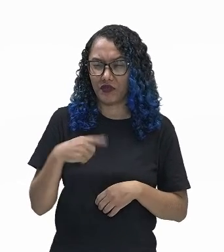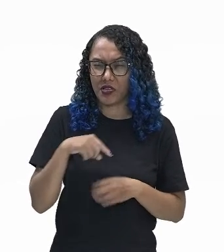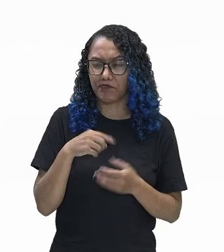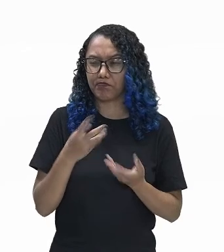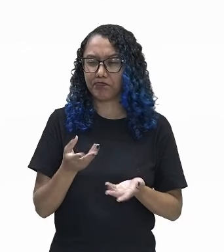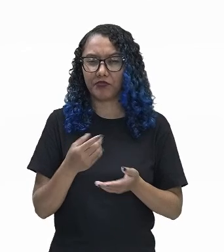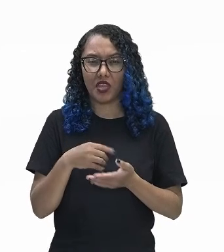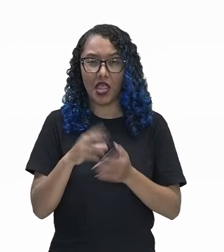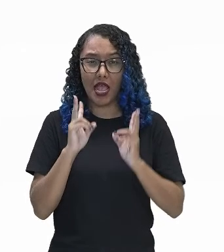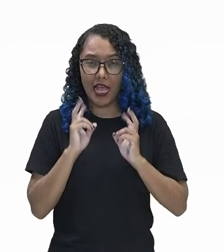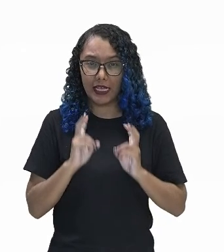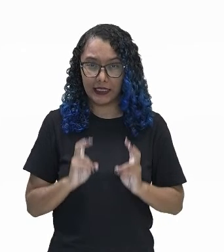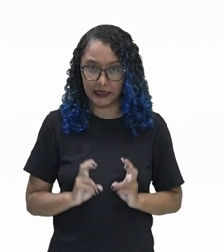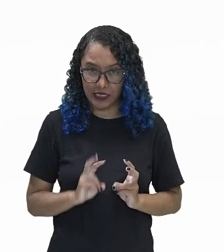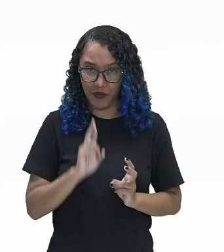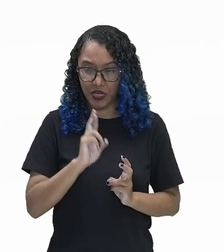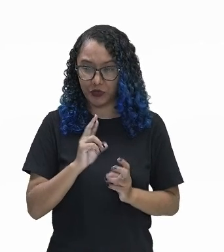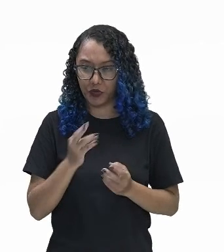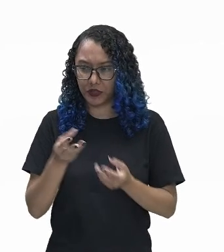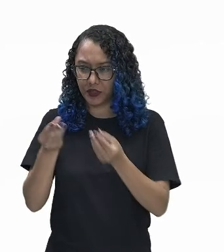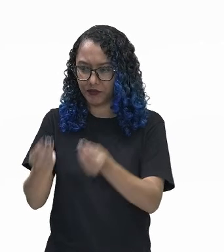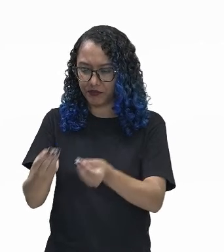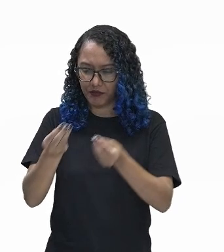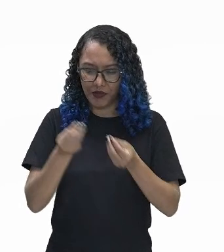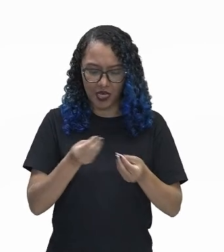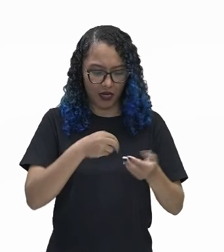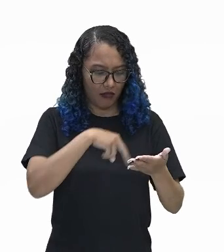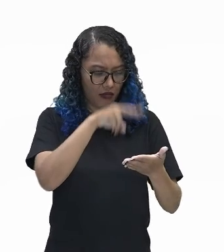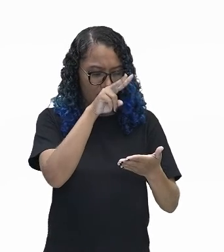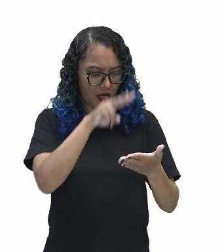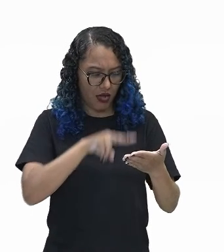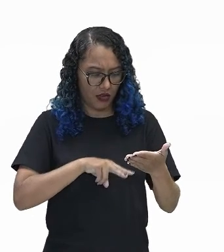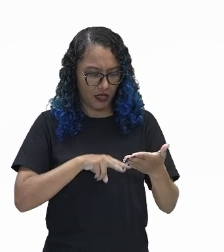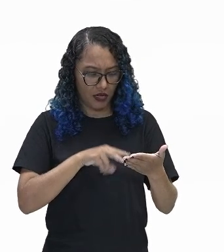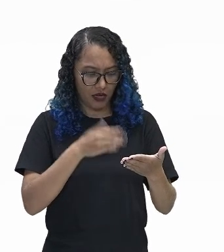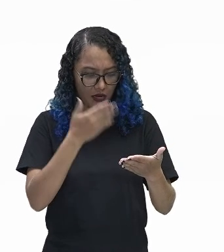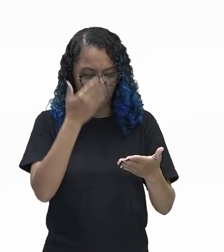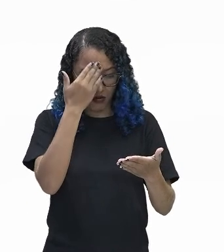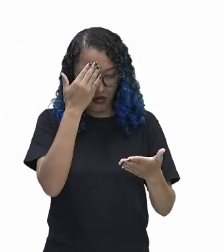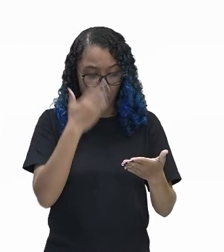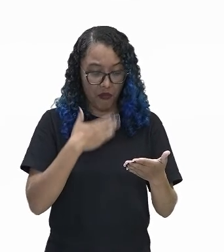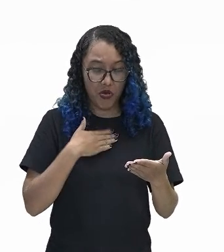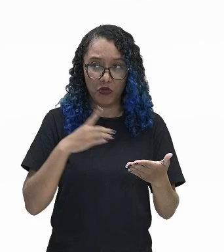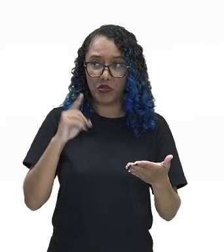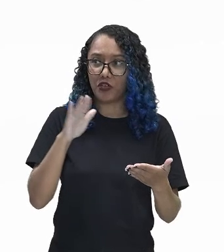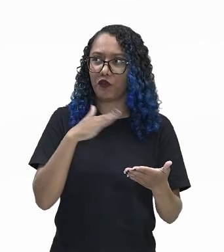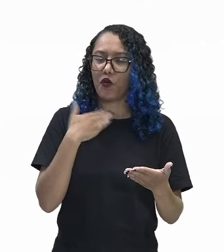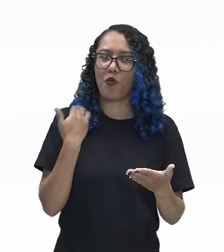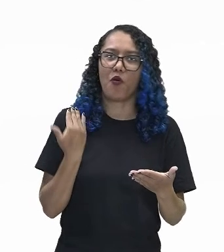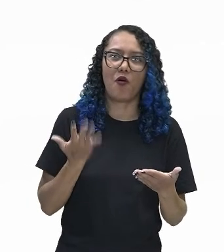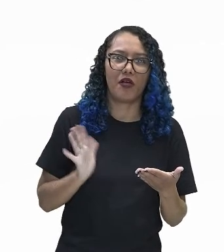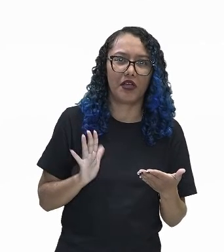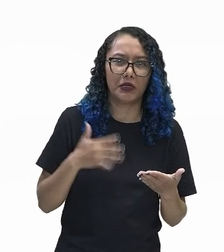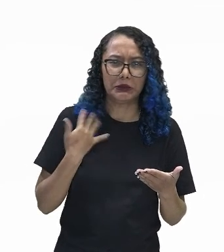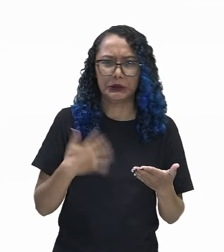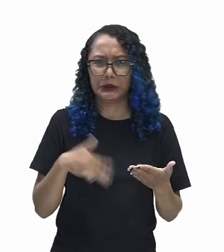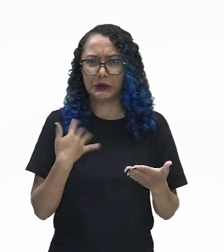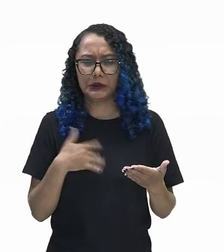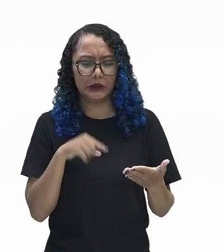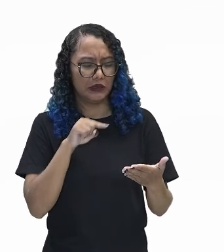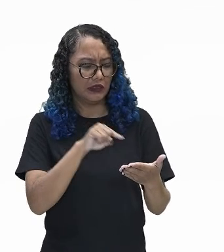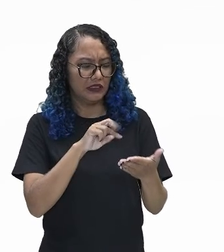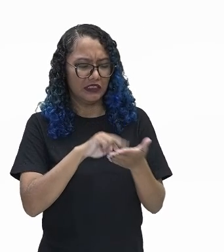aí começa a ler e não entende nada e já acha assim, meu Deus, estou morrendo, o que significa isso?